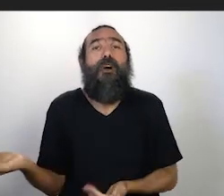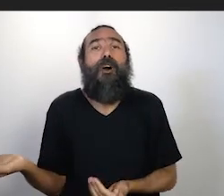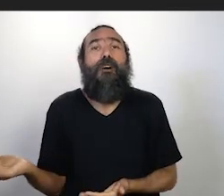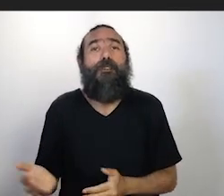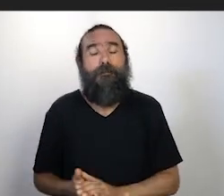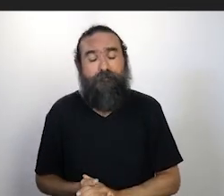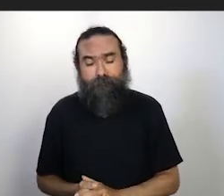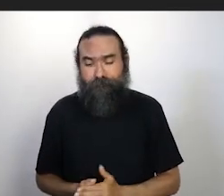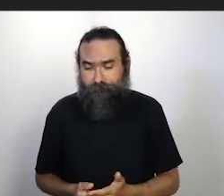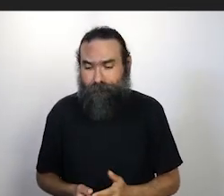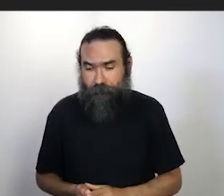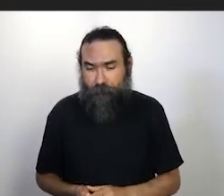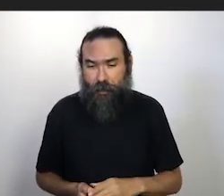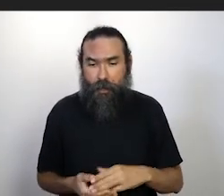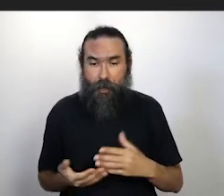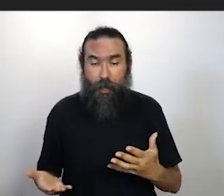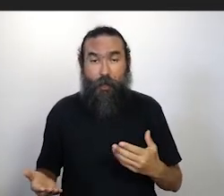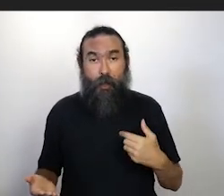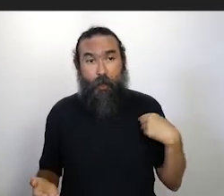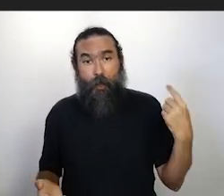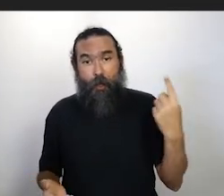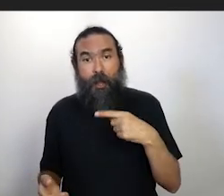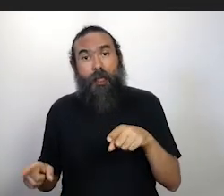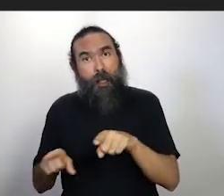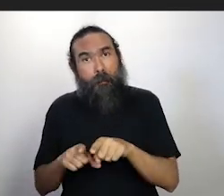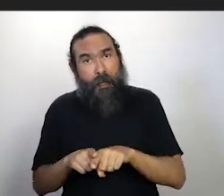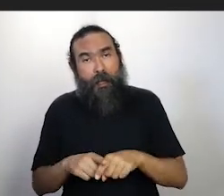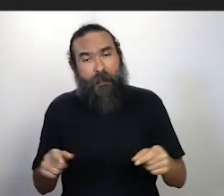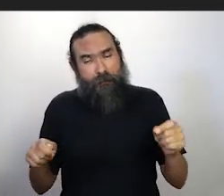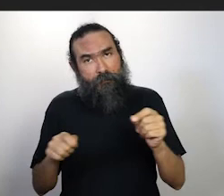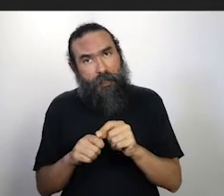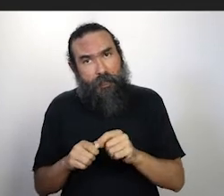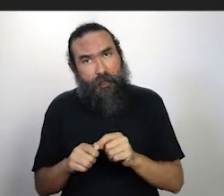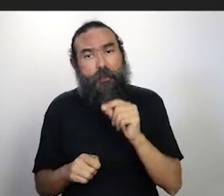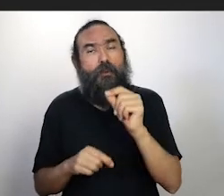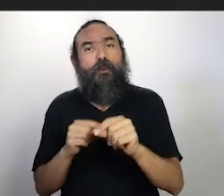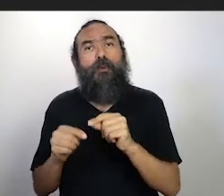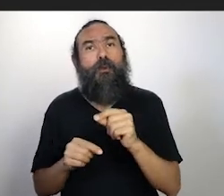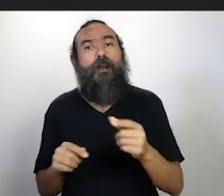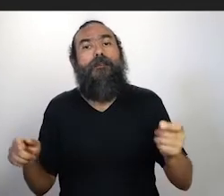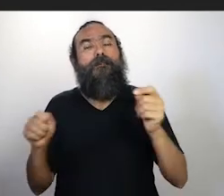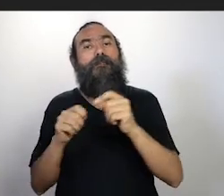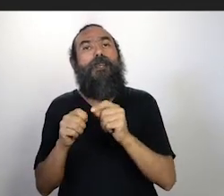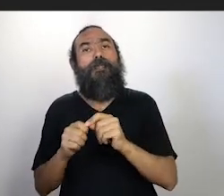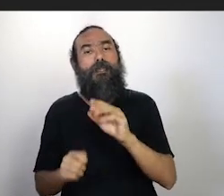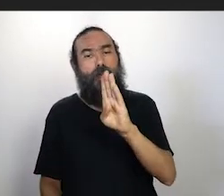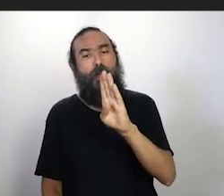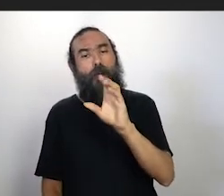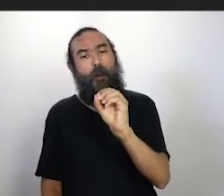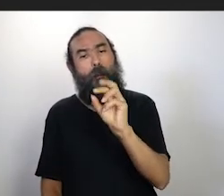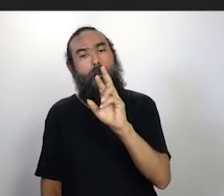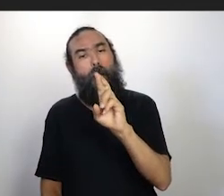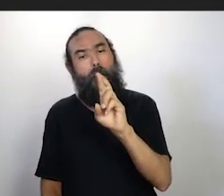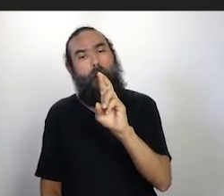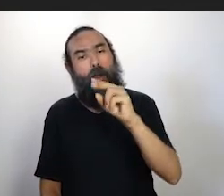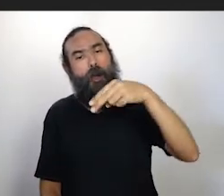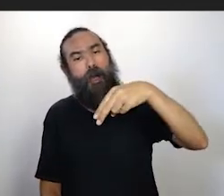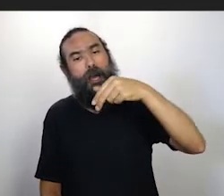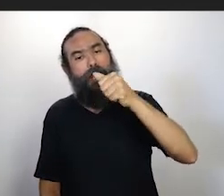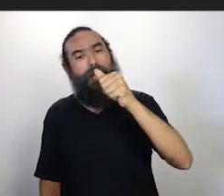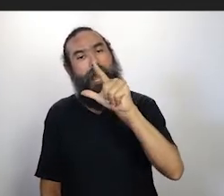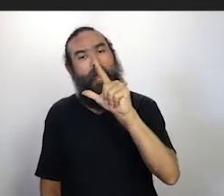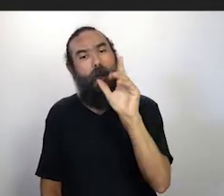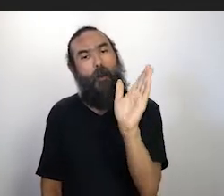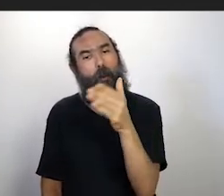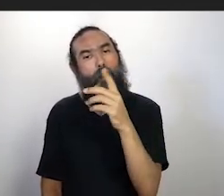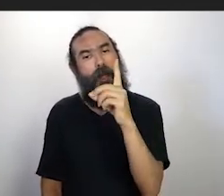Uma outra coisa que a gente fez, e aí eu acho que a gente conseguiu romper um pouco isso, a gente criou o Bornal da Arte, que é um... Até vou